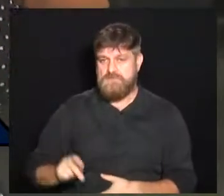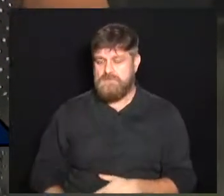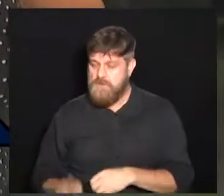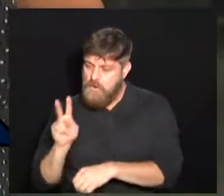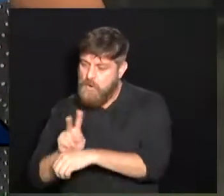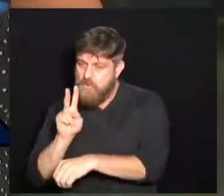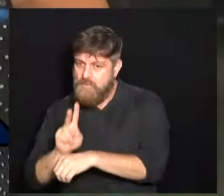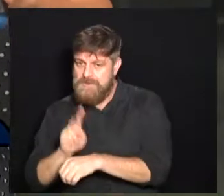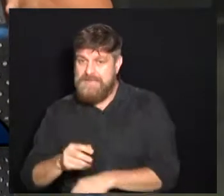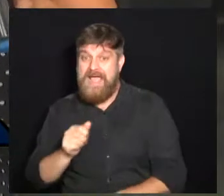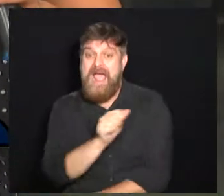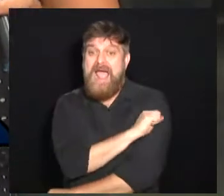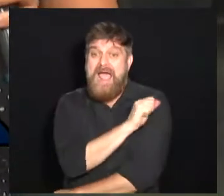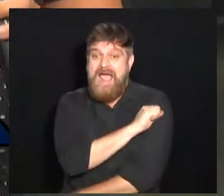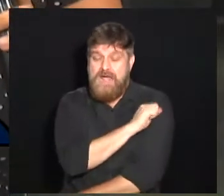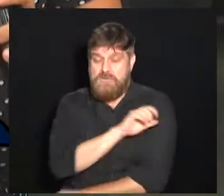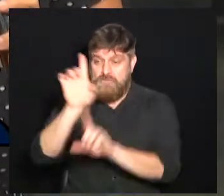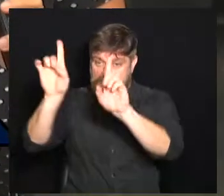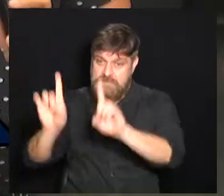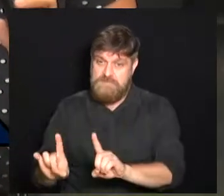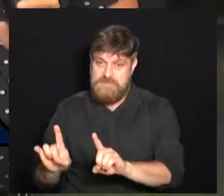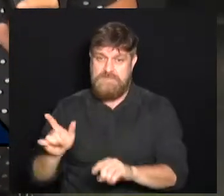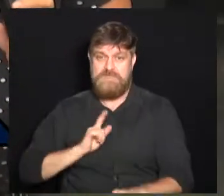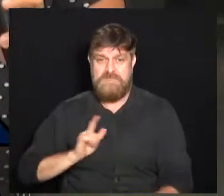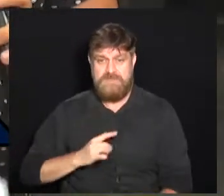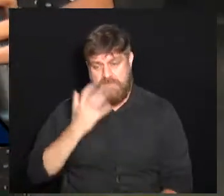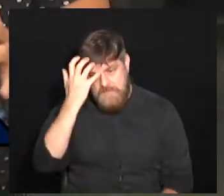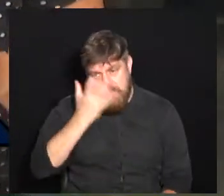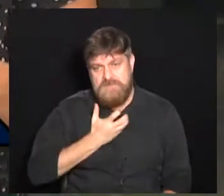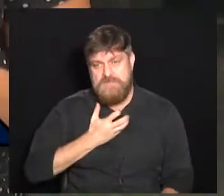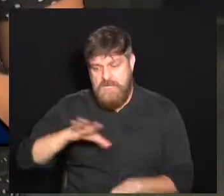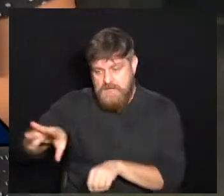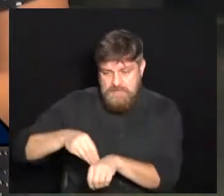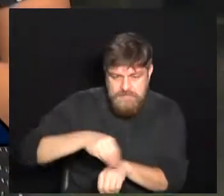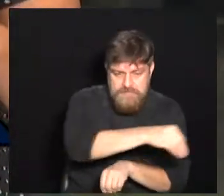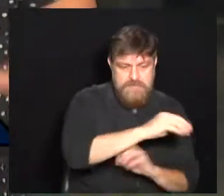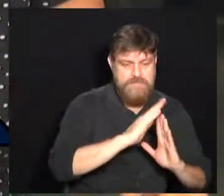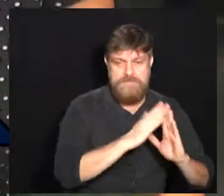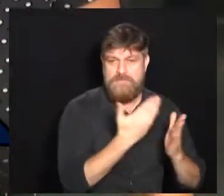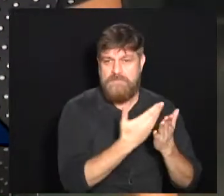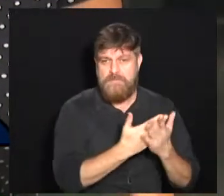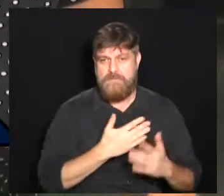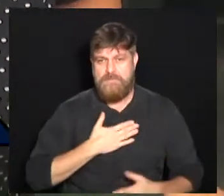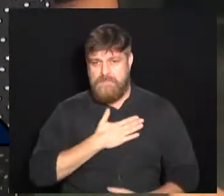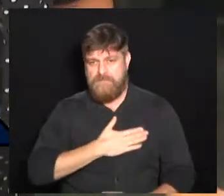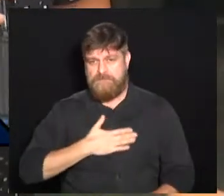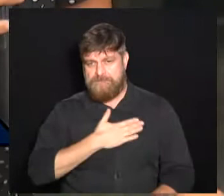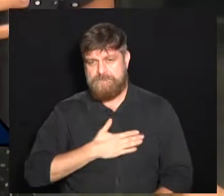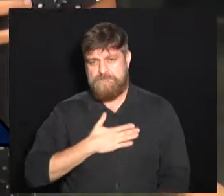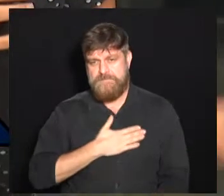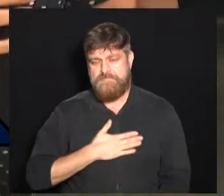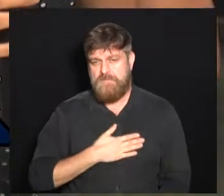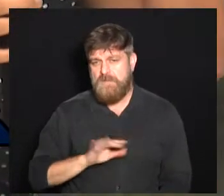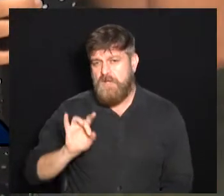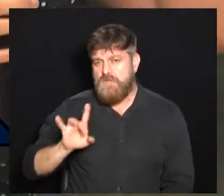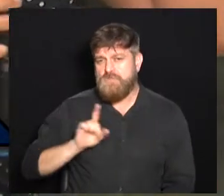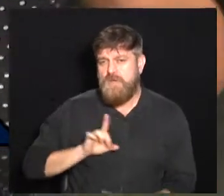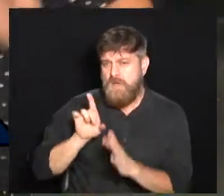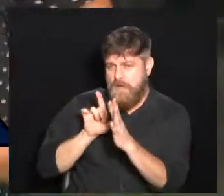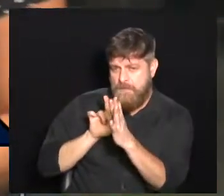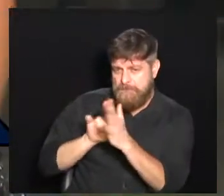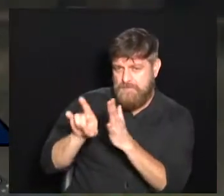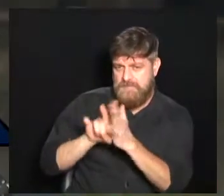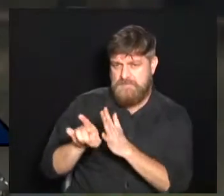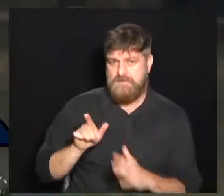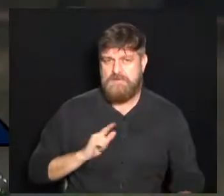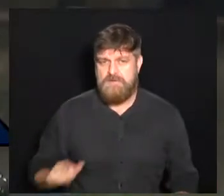com crianças com deficiência, então isso é muito grave. Mariana. Eu gostaria só de fazer um questionamento, porque